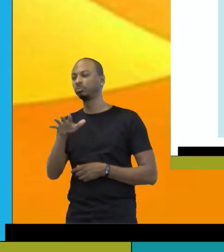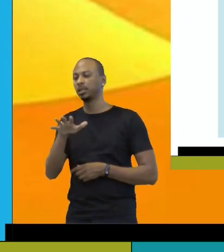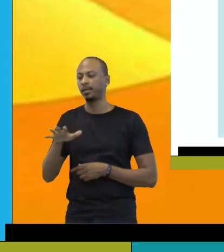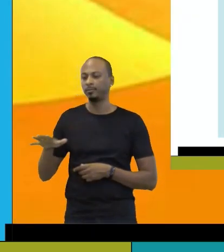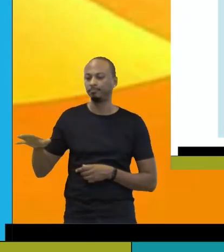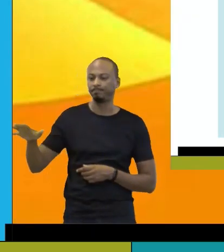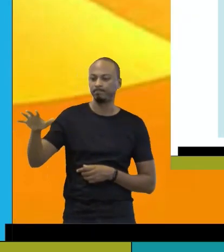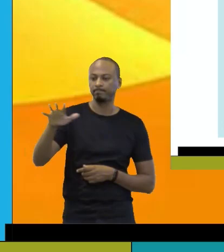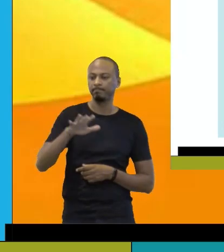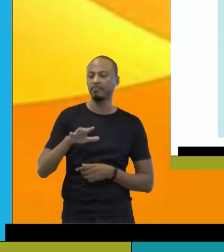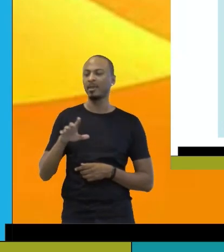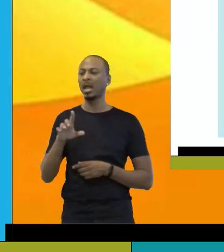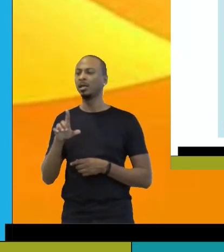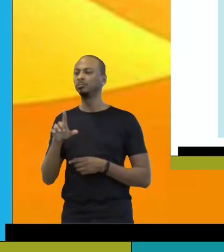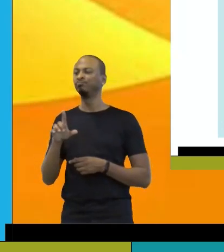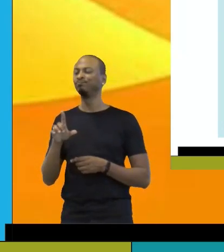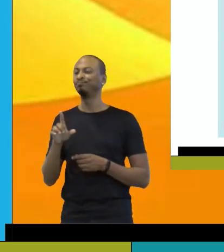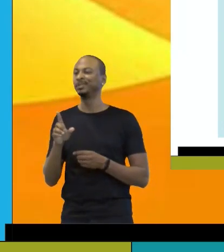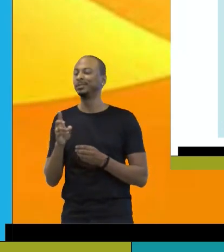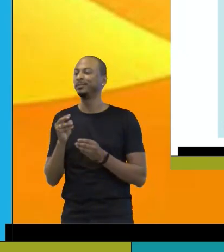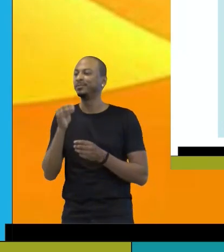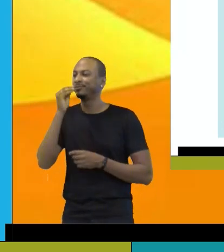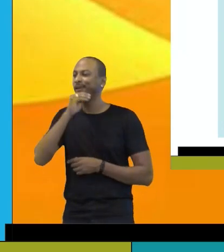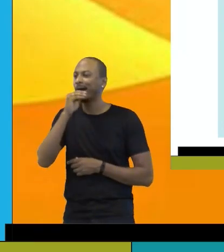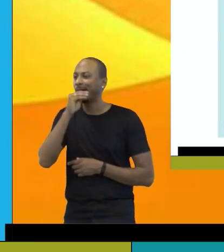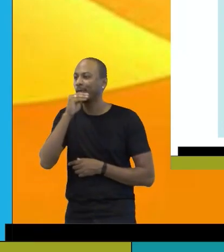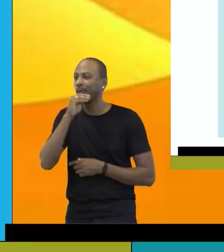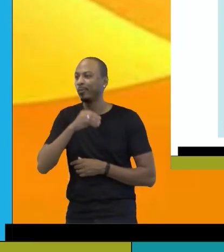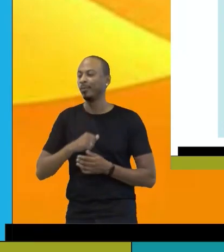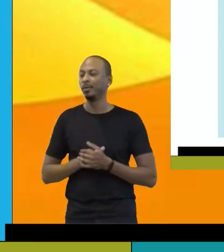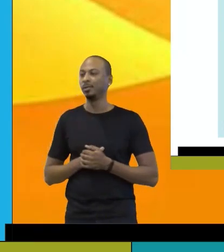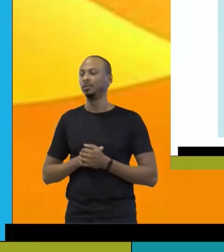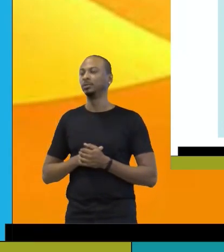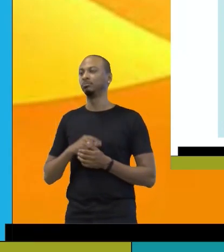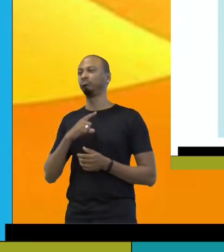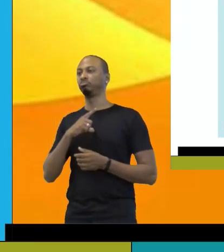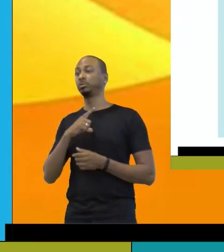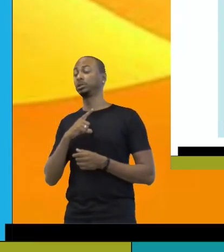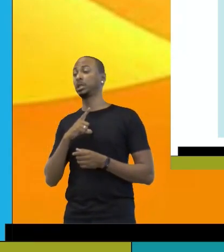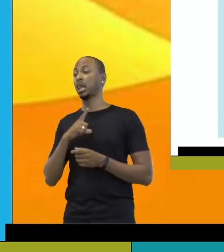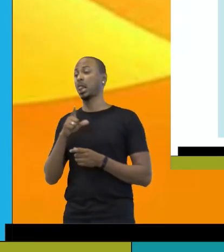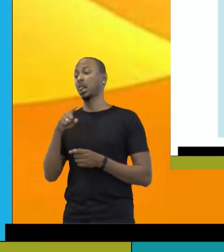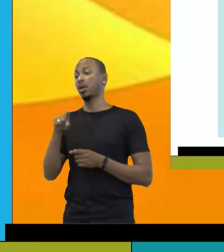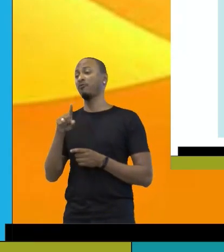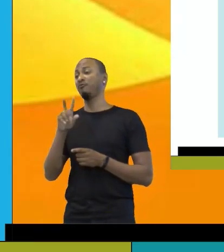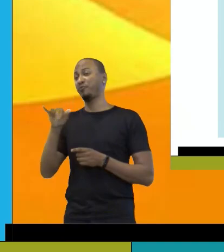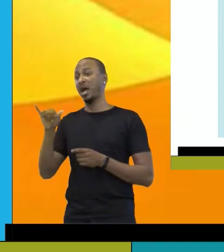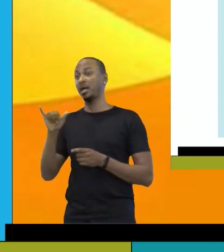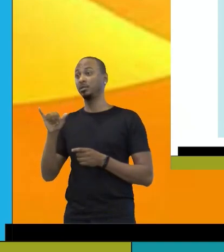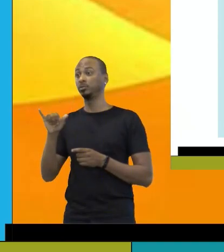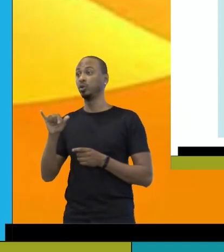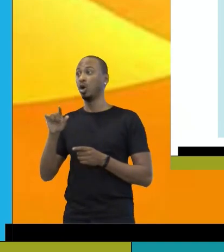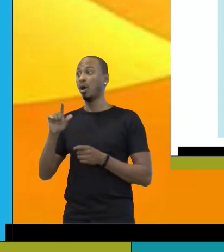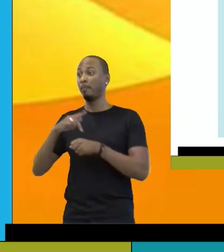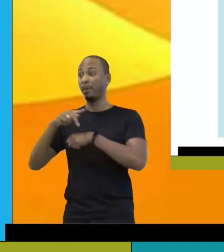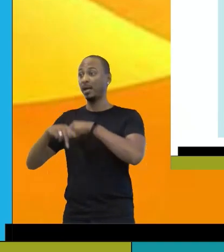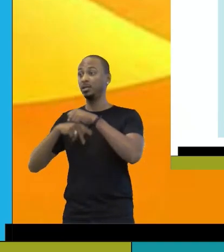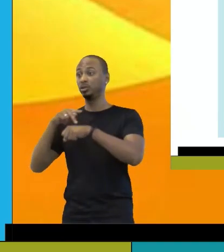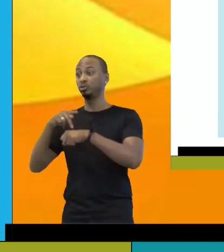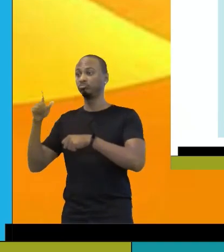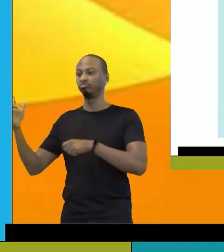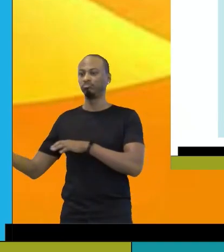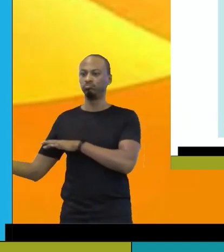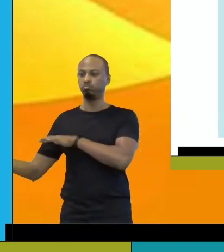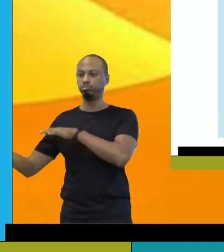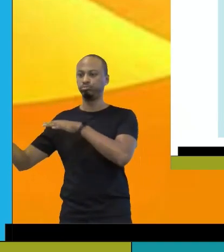sejam tão vulneráveis, tão frágeis, que eles inclusive sofrerão invasões de outros países.